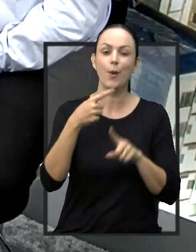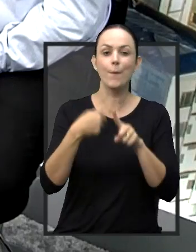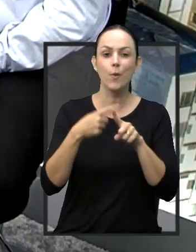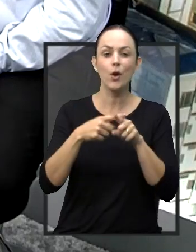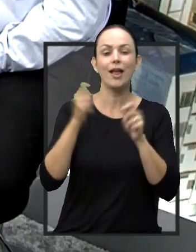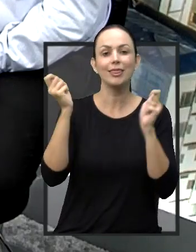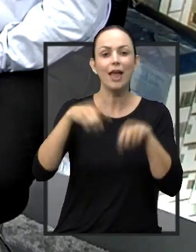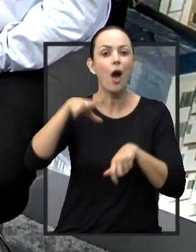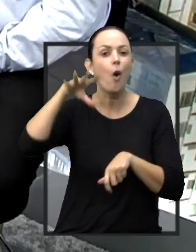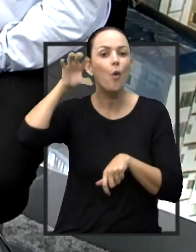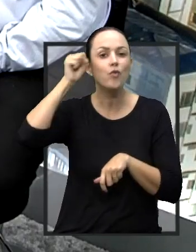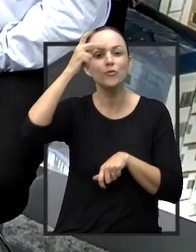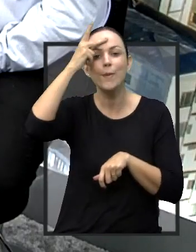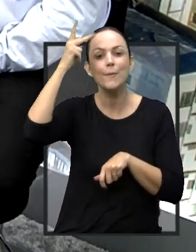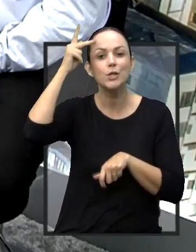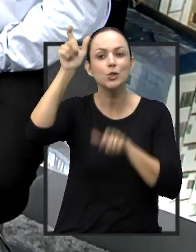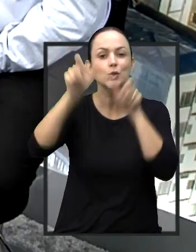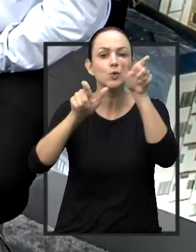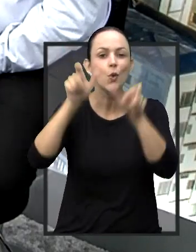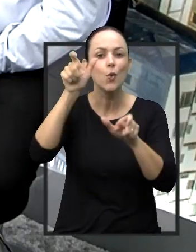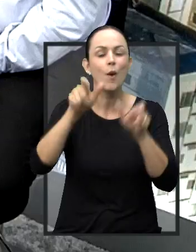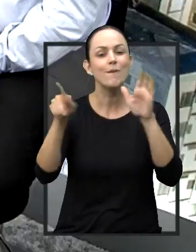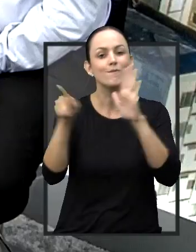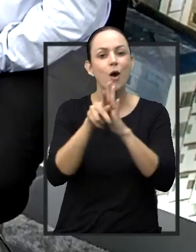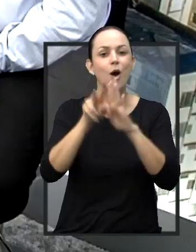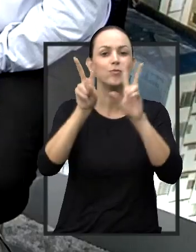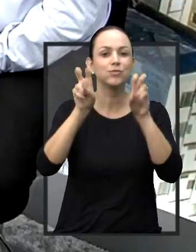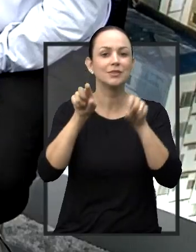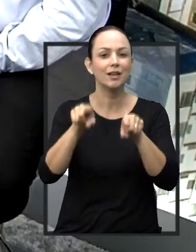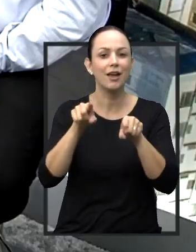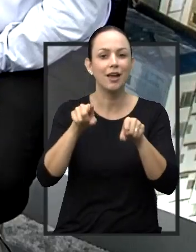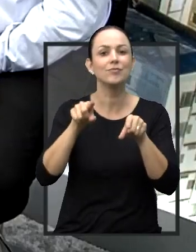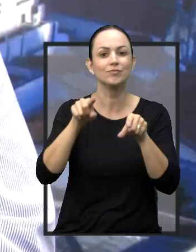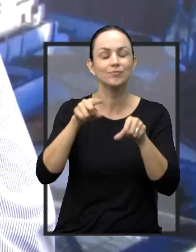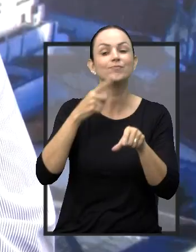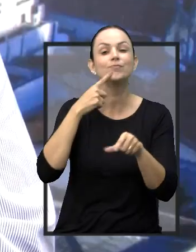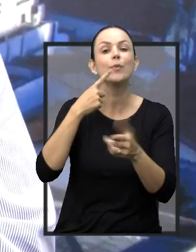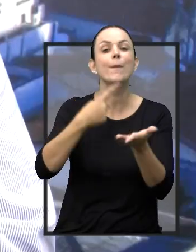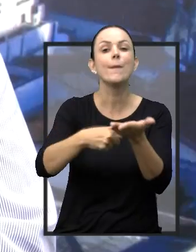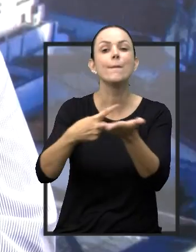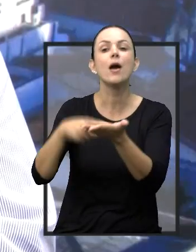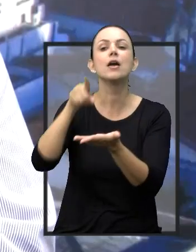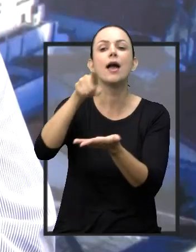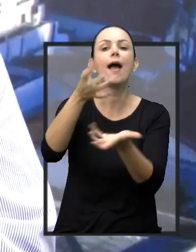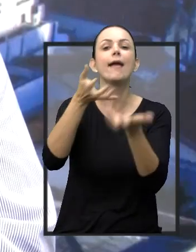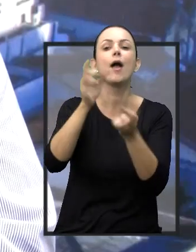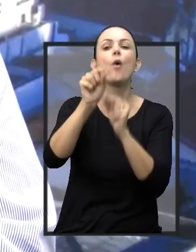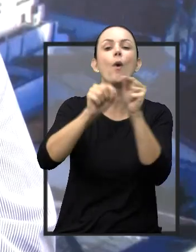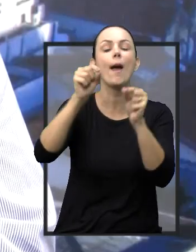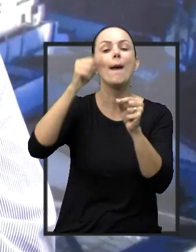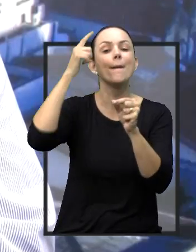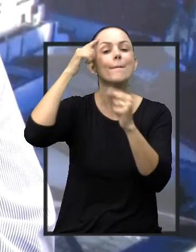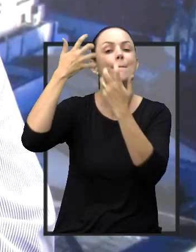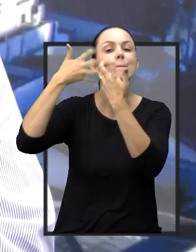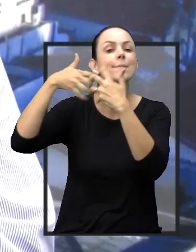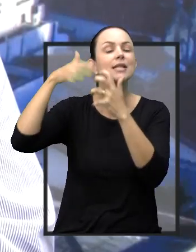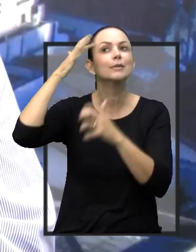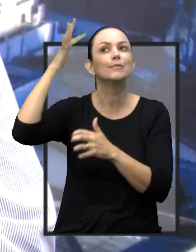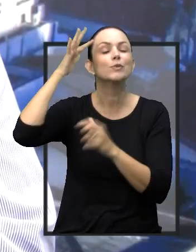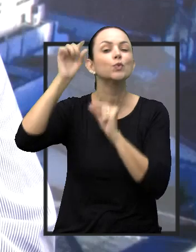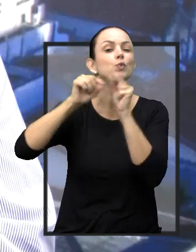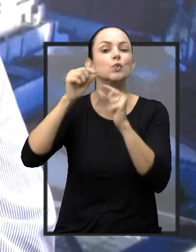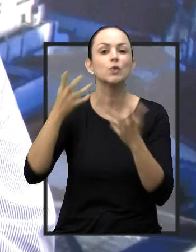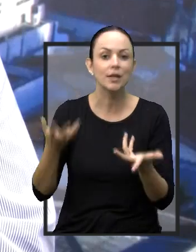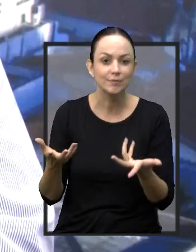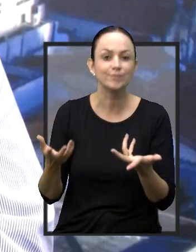estão envolvidas na questão. Isso foi exatamente esse o objetivo. Dá uma assertividade. O que vocês pensam? Esse projeto ainda não foi